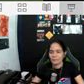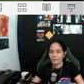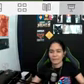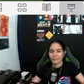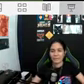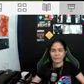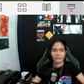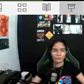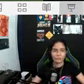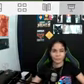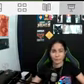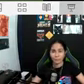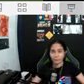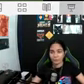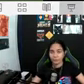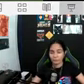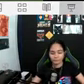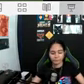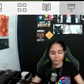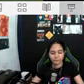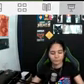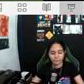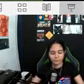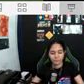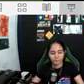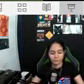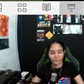Então, vamos iniciar aqui nosso conteúdo.